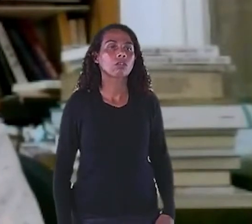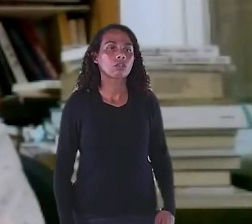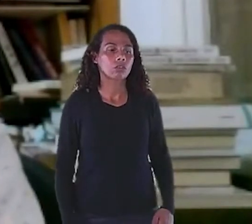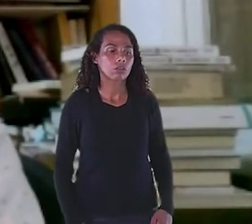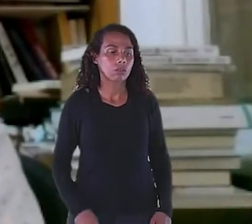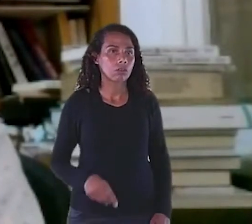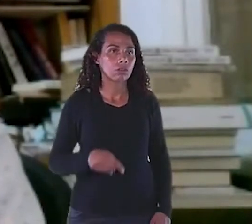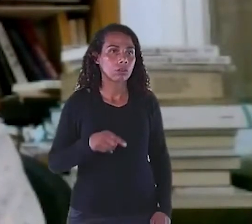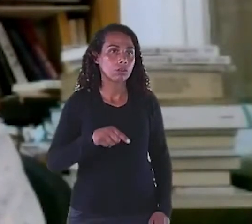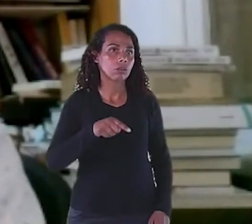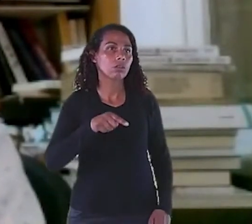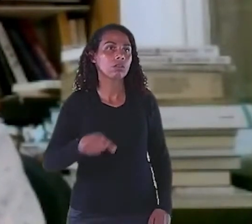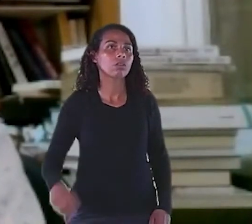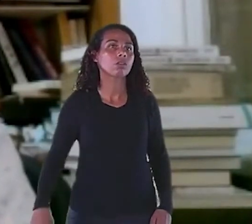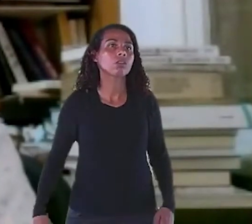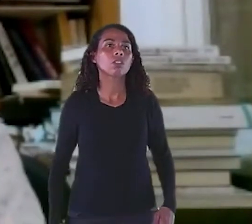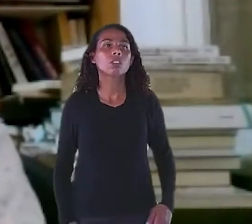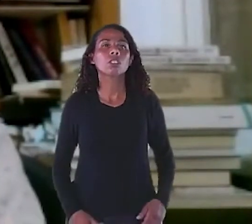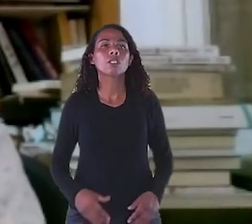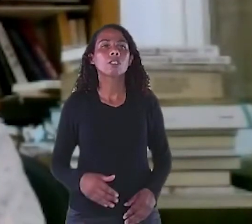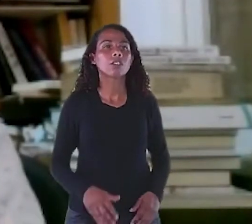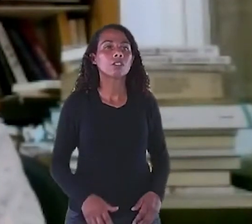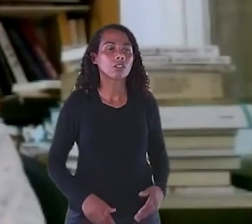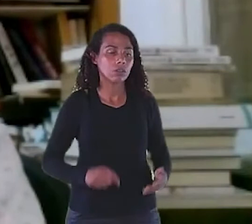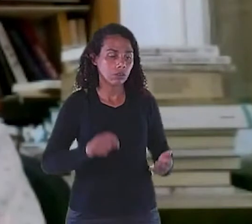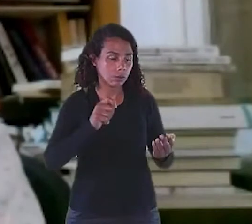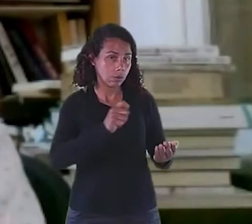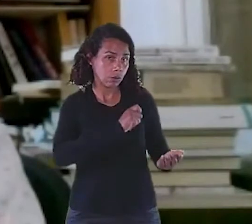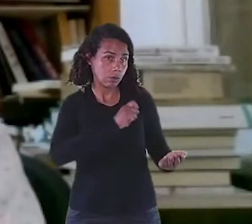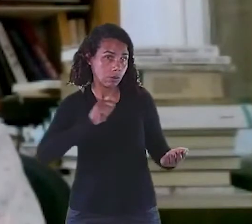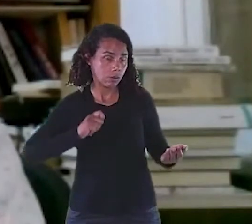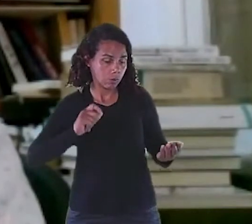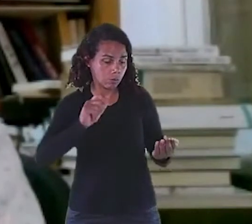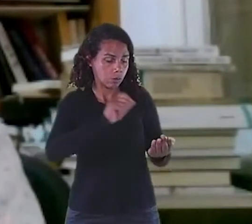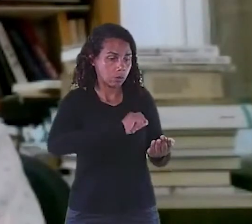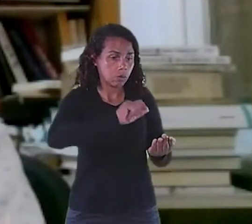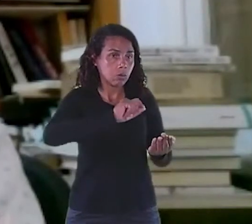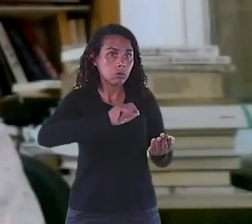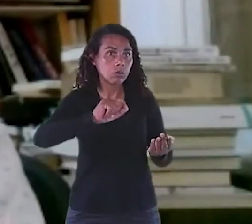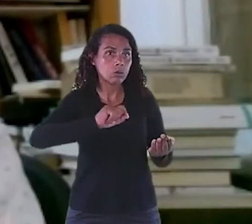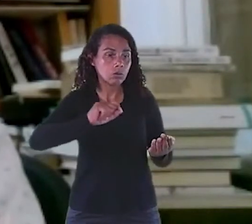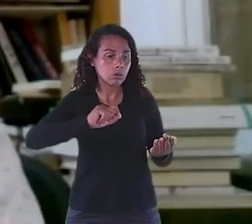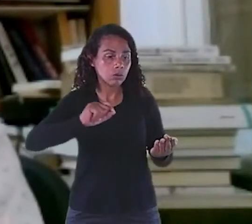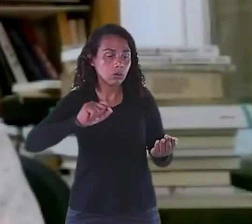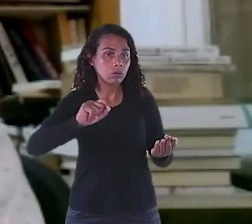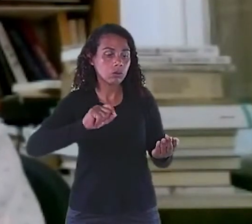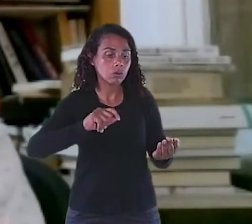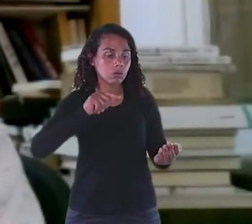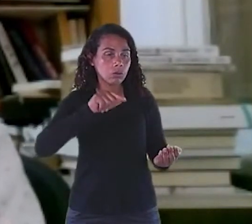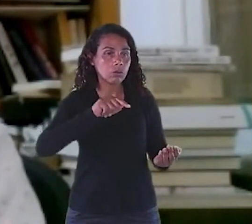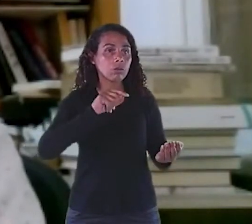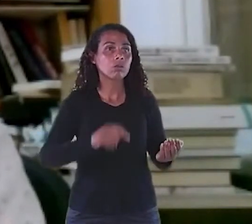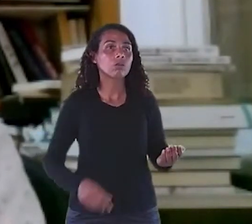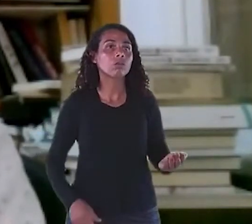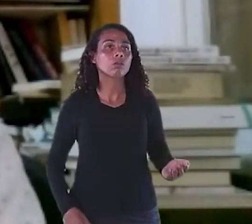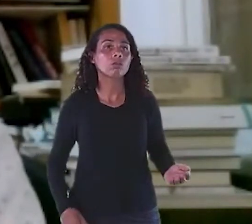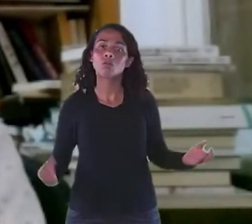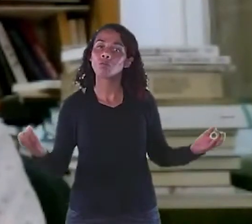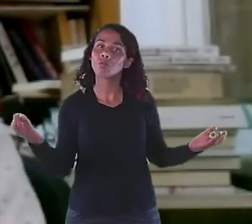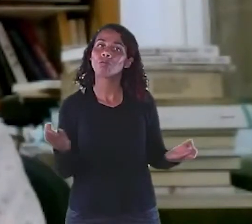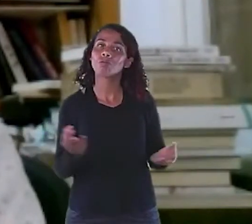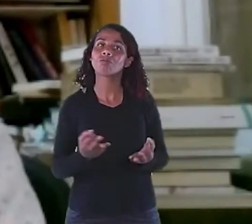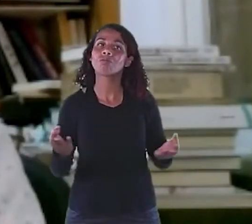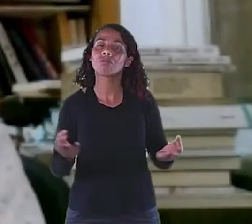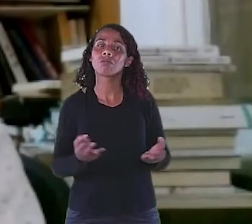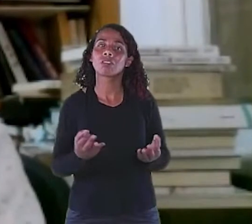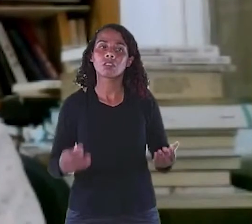de formação, essa coisa toda, ele não tinha os meios para botar para fora a arte que ele tinha dentro dele. E